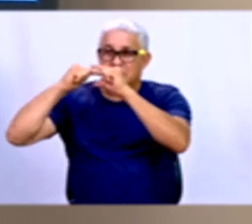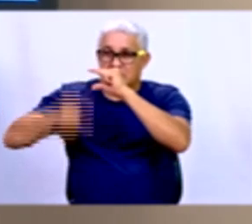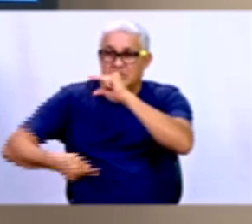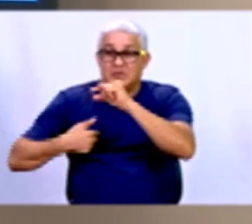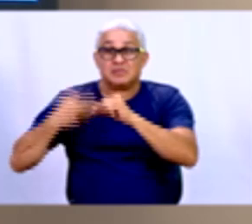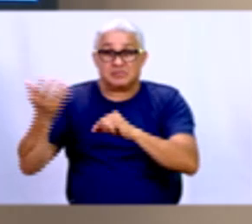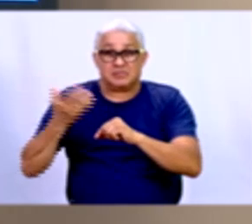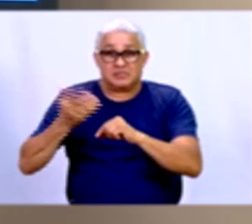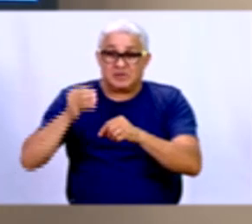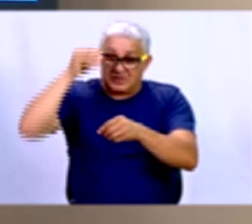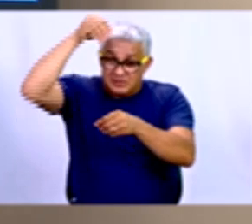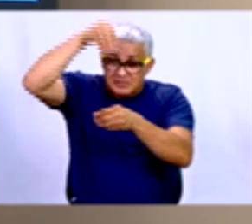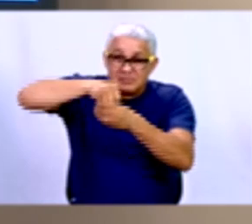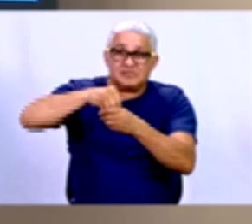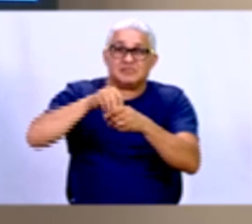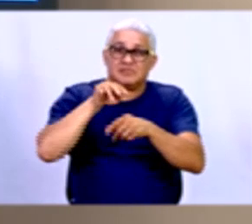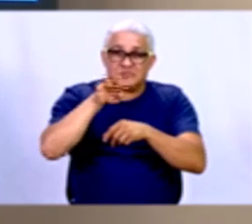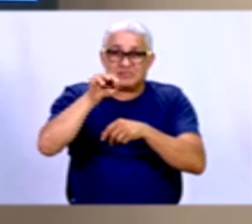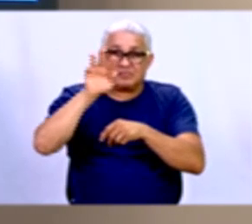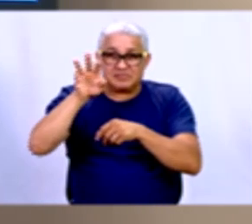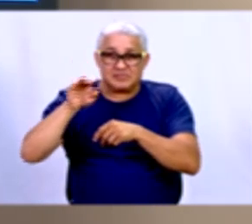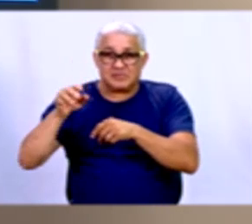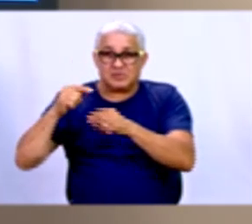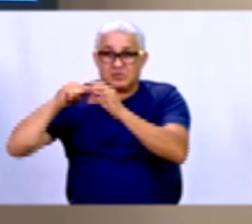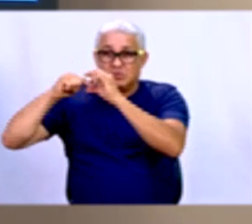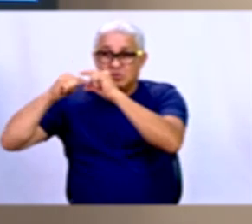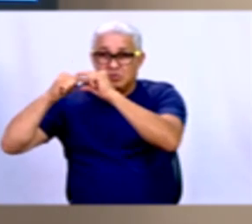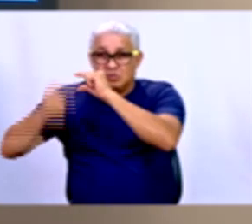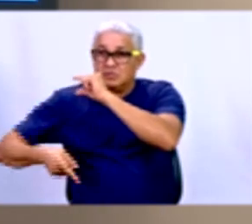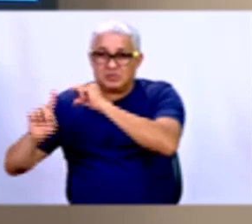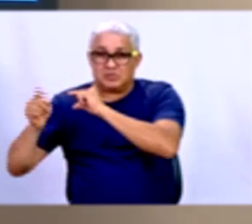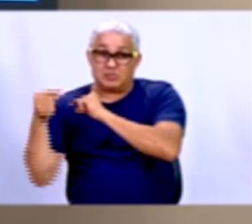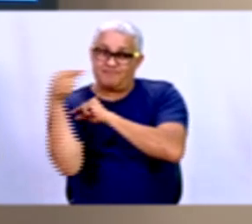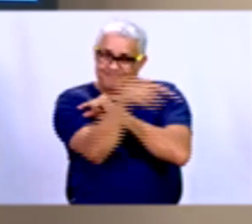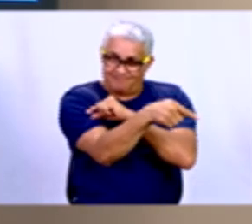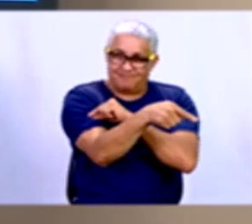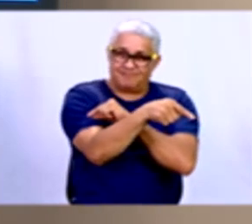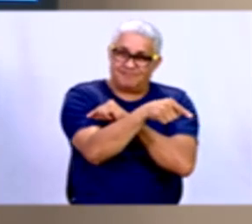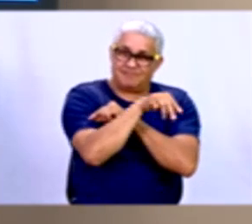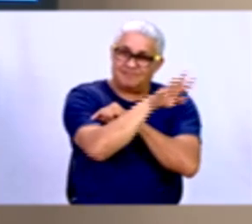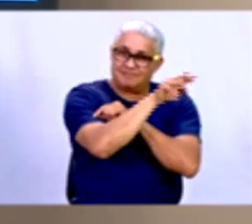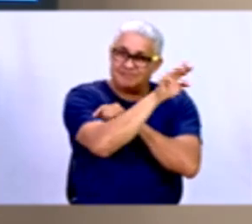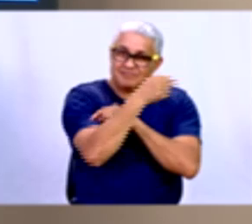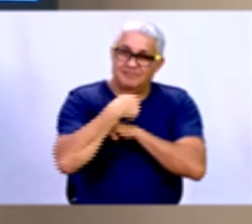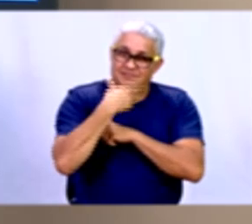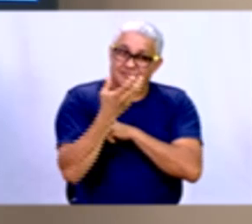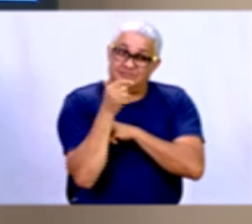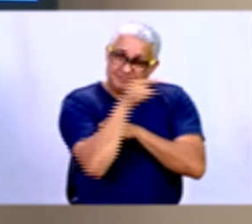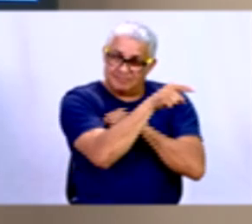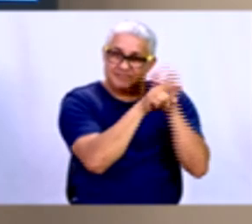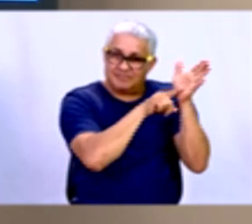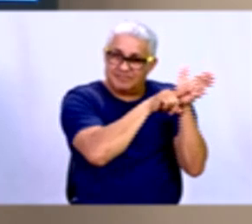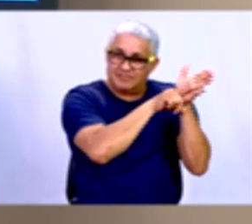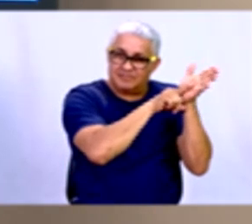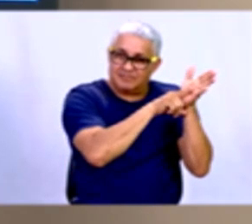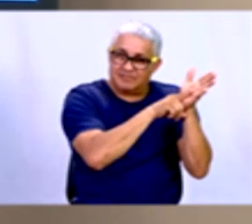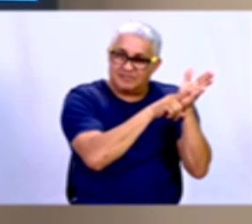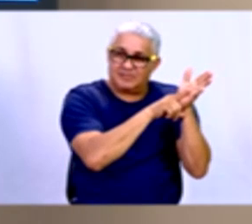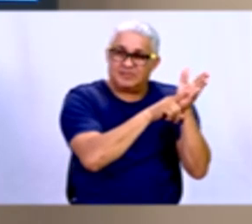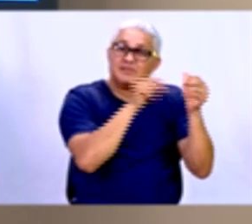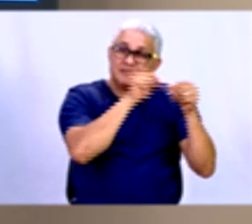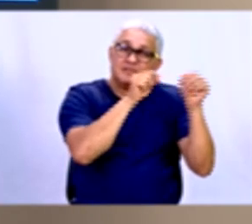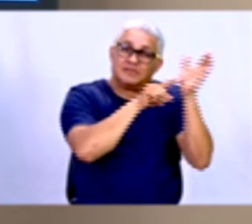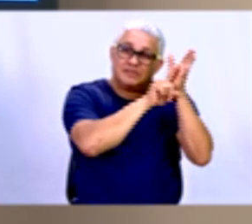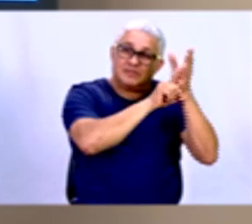pesquisar dentro desse site. Se você quisesse pesquisar no Google, você pesquisava no Google, correto? Então, ele faz uma pesquisa dentro do